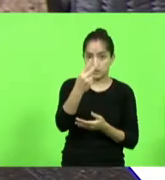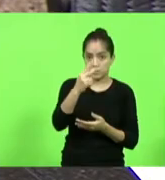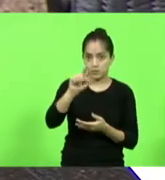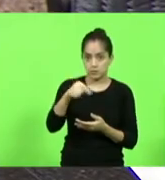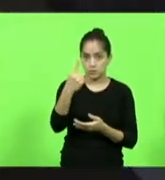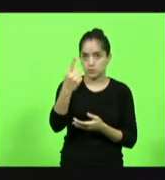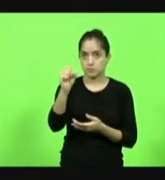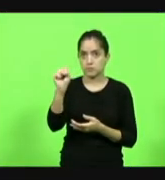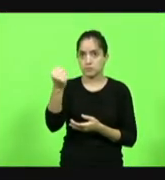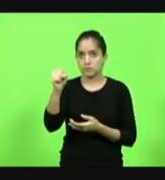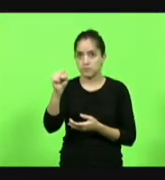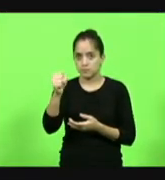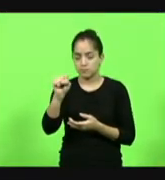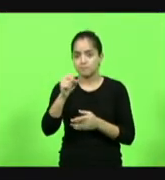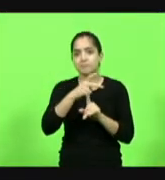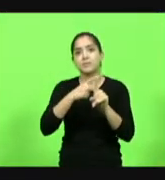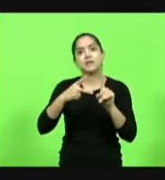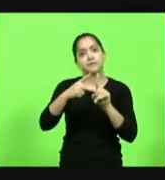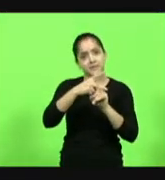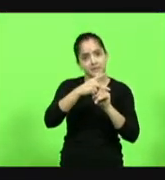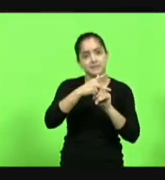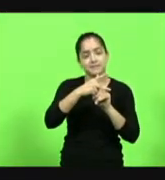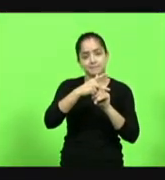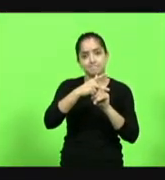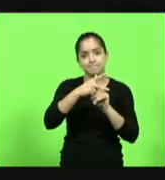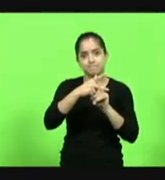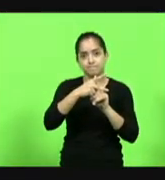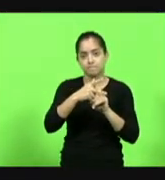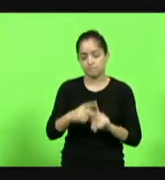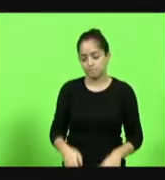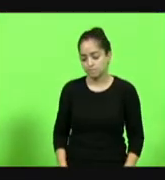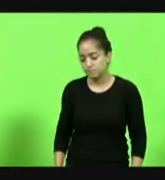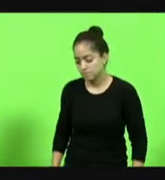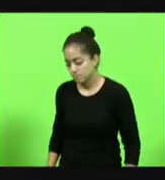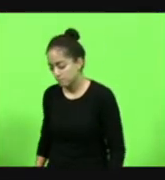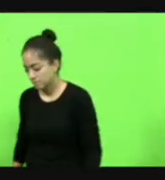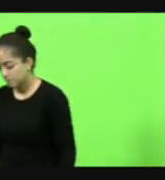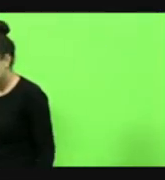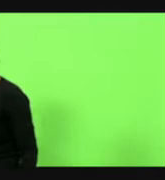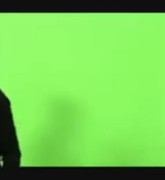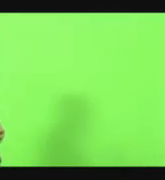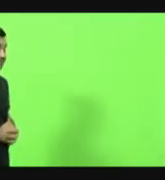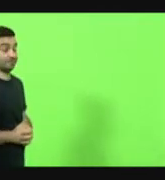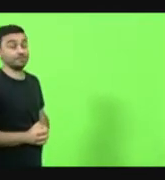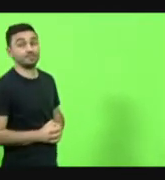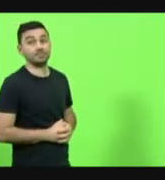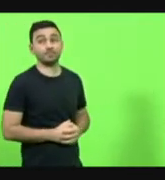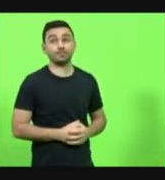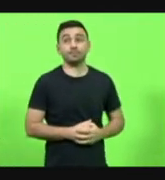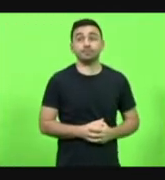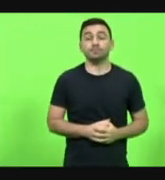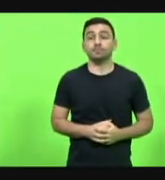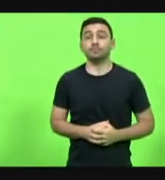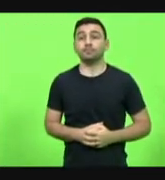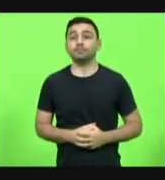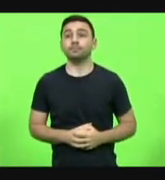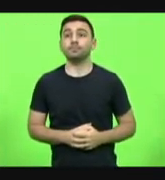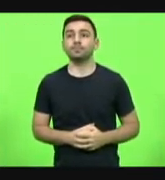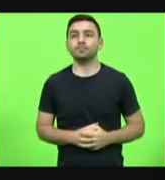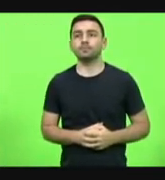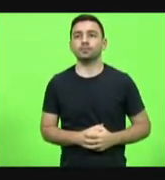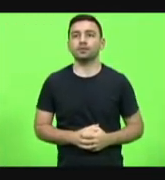52,18 foi para a Previdência. A Previdência sugou mais da metade do dinheiro